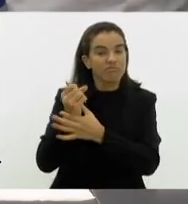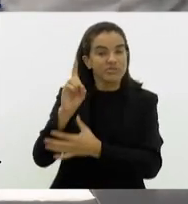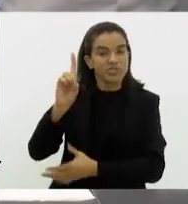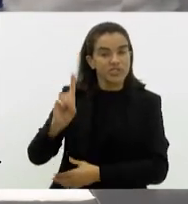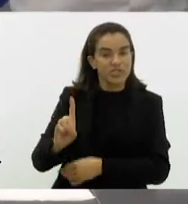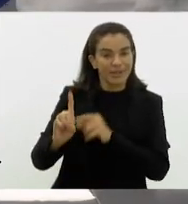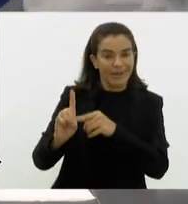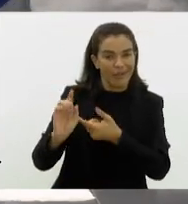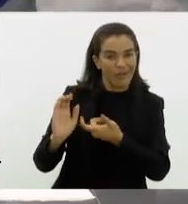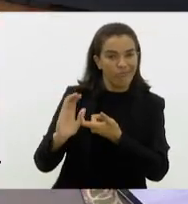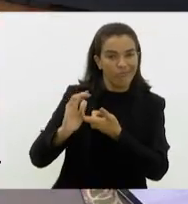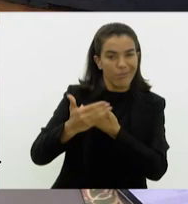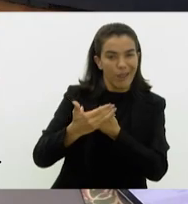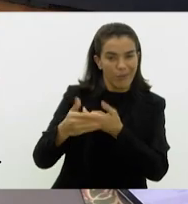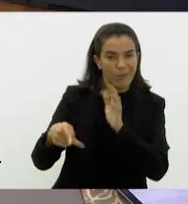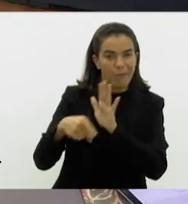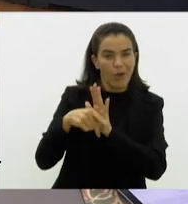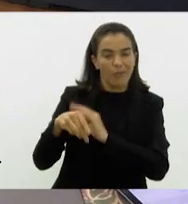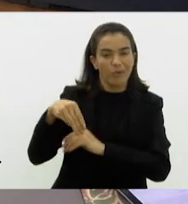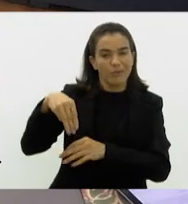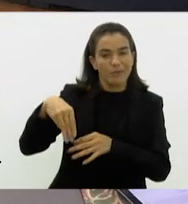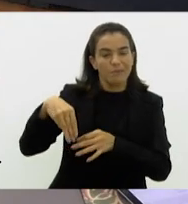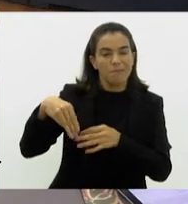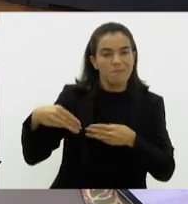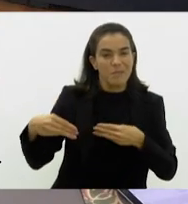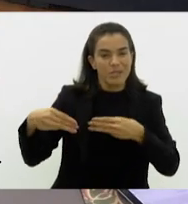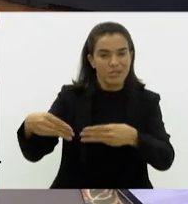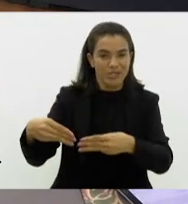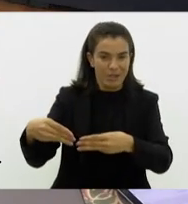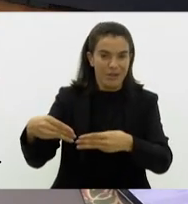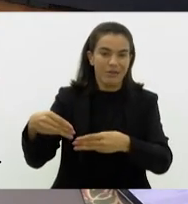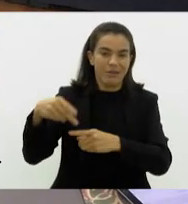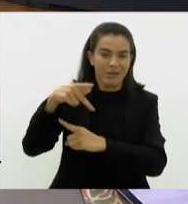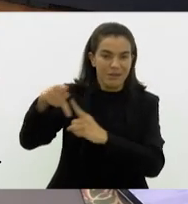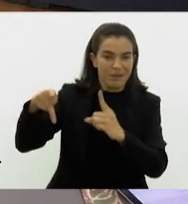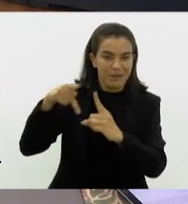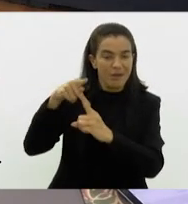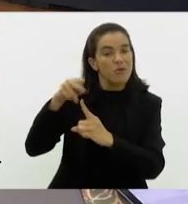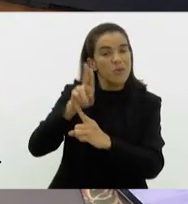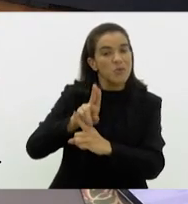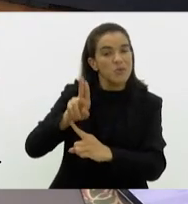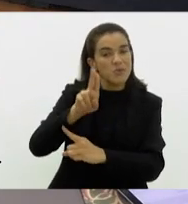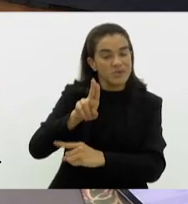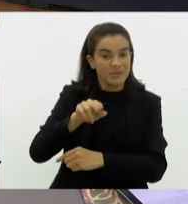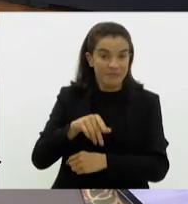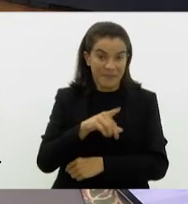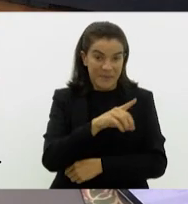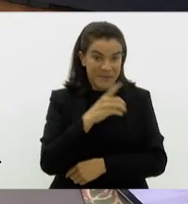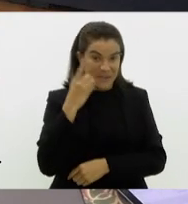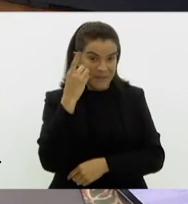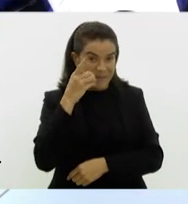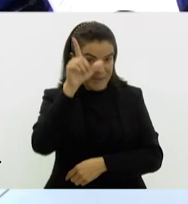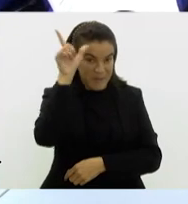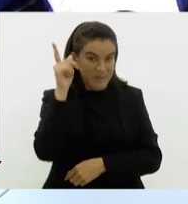termo que o próprio Ministério da Previdência usa. Né? Tem um O deputado Luiz Paulo falou, né, o projeto de lei se baseia nisso,